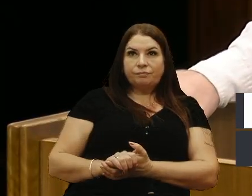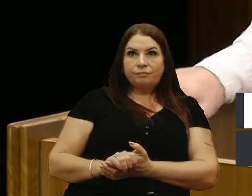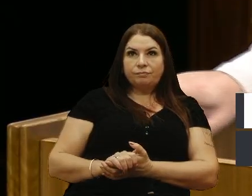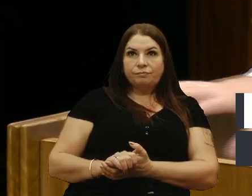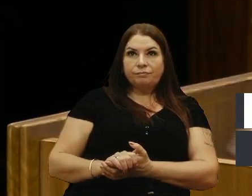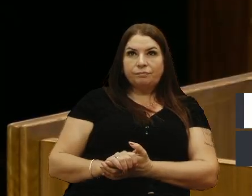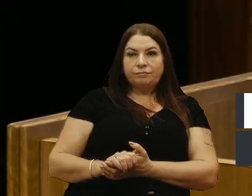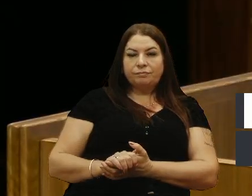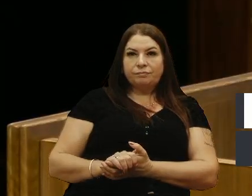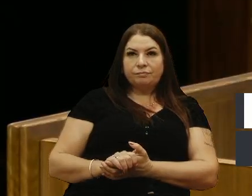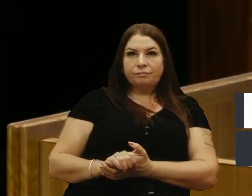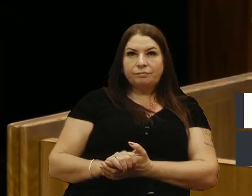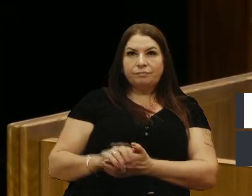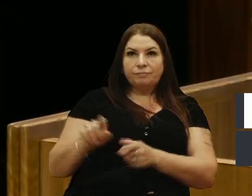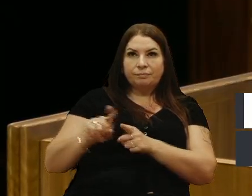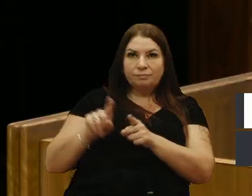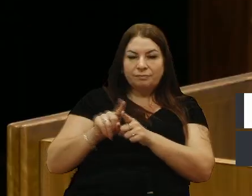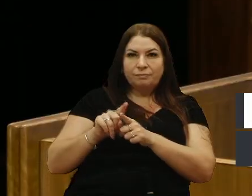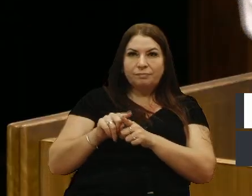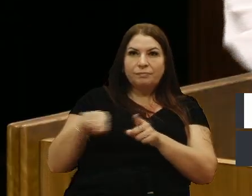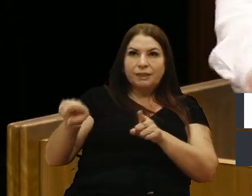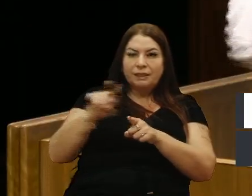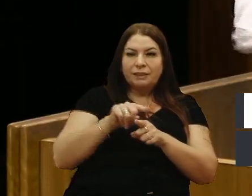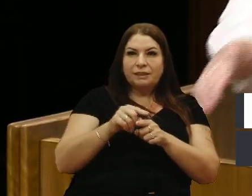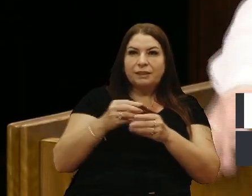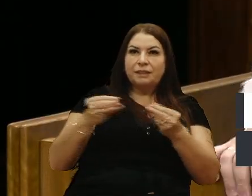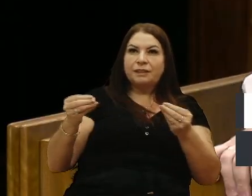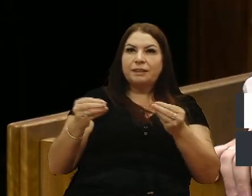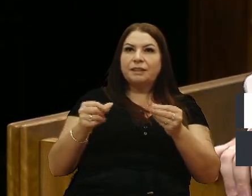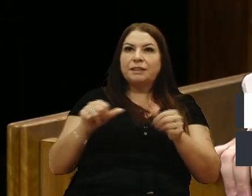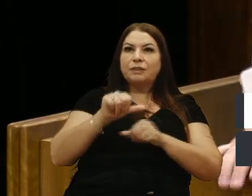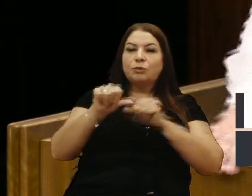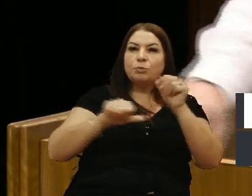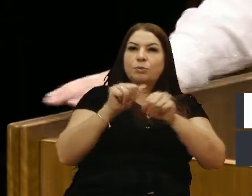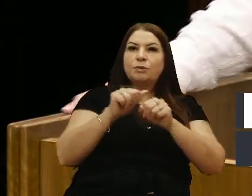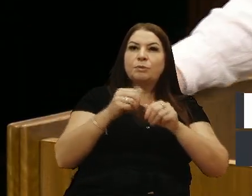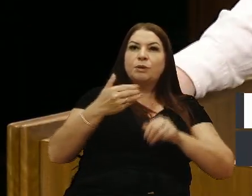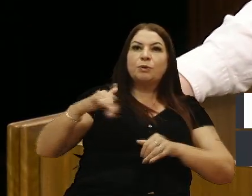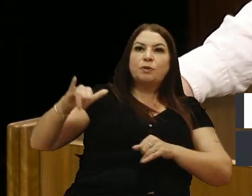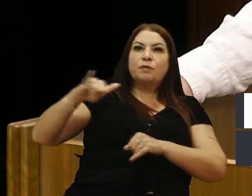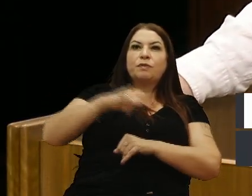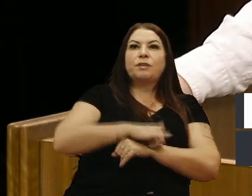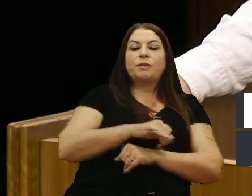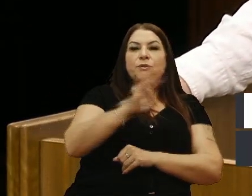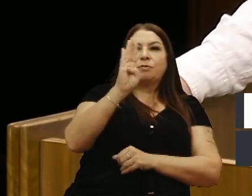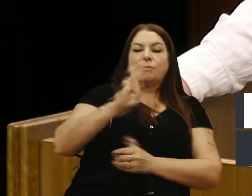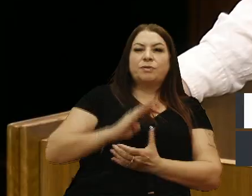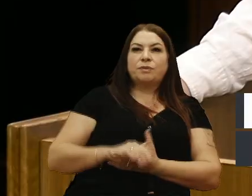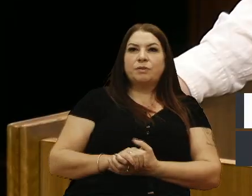Tem chocolate branco em pó, transportado pelos aviões da União.